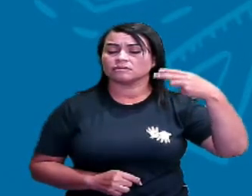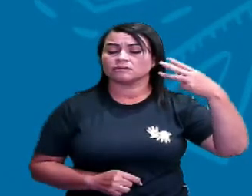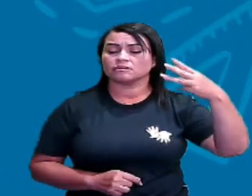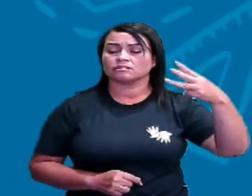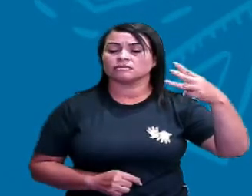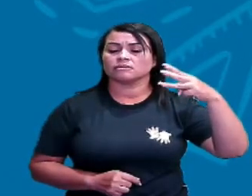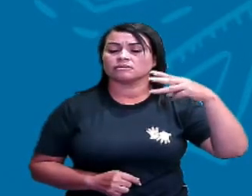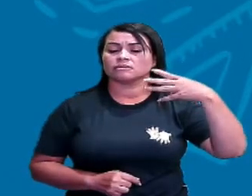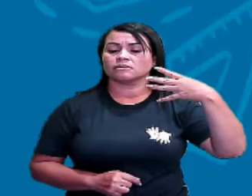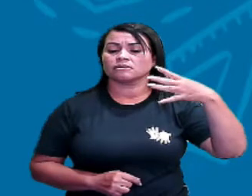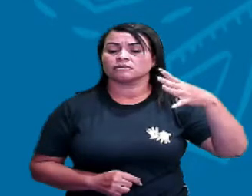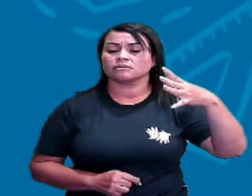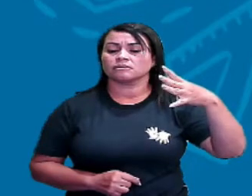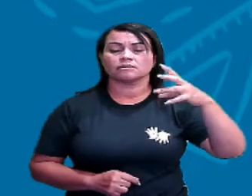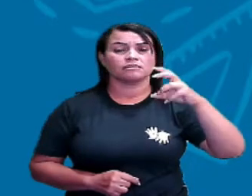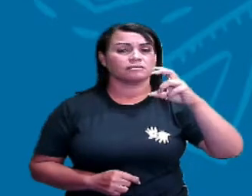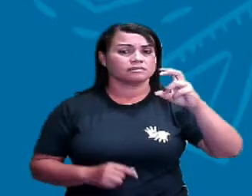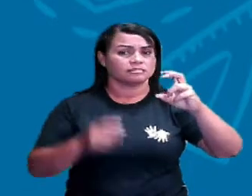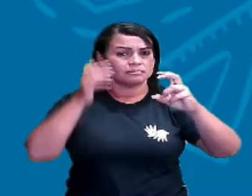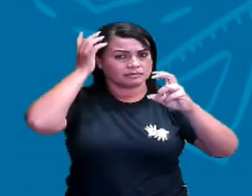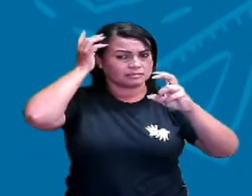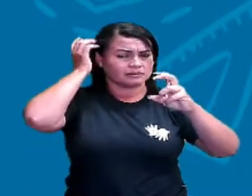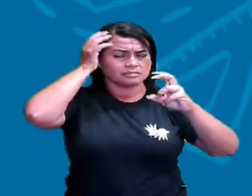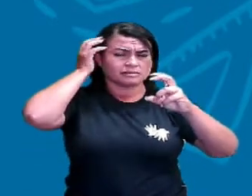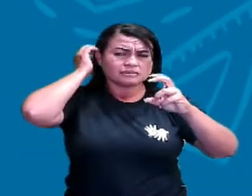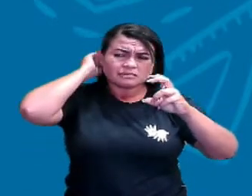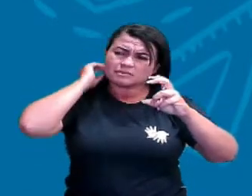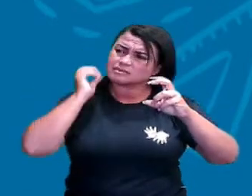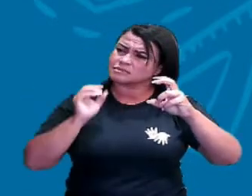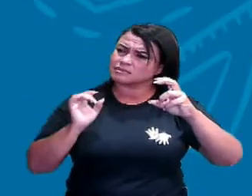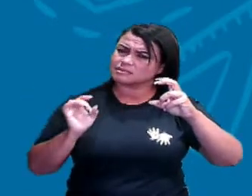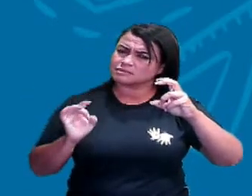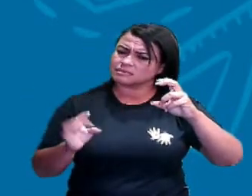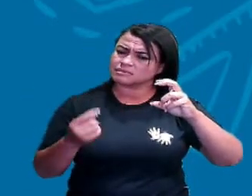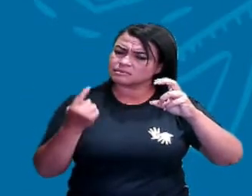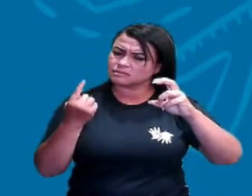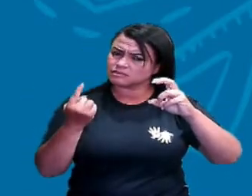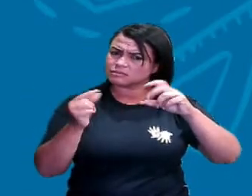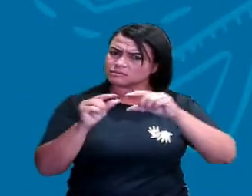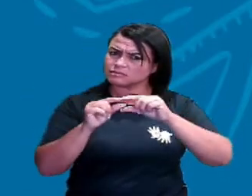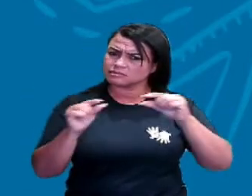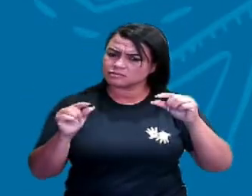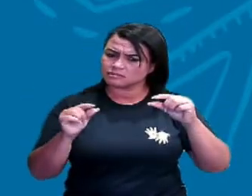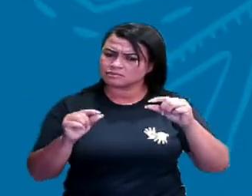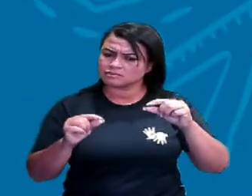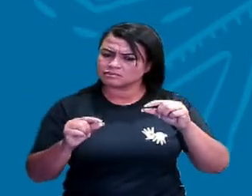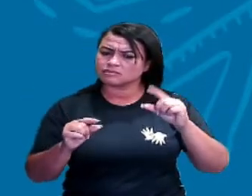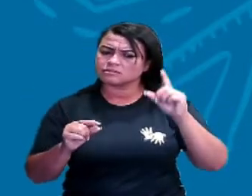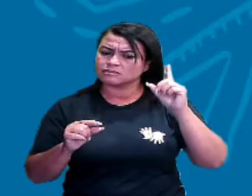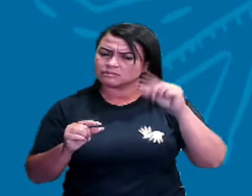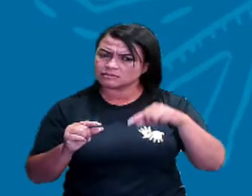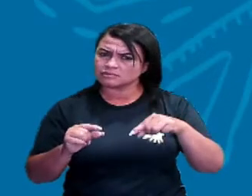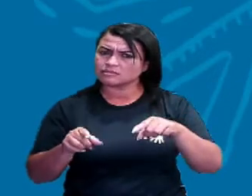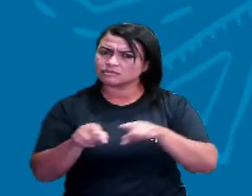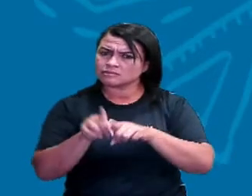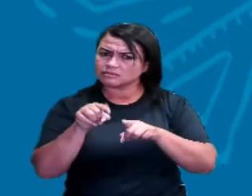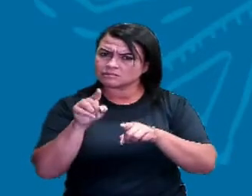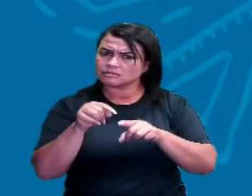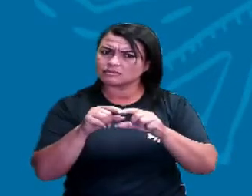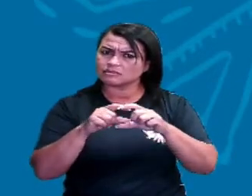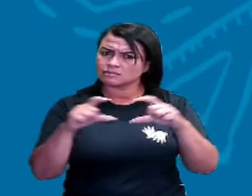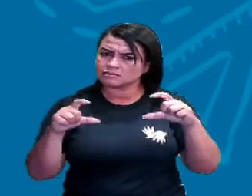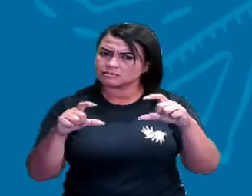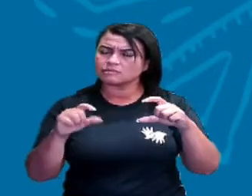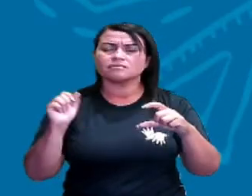3, 4, 5. Ah, professora, só tem um verso, é uma estrofe? Sim, também é uma estrofe, tá